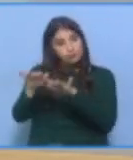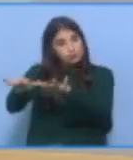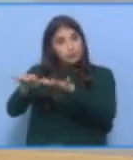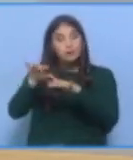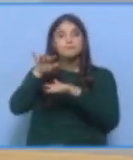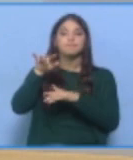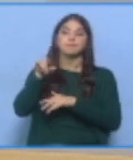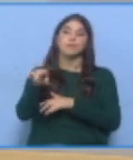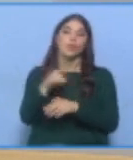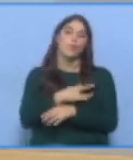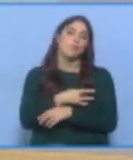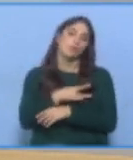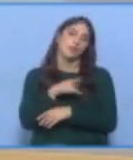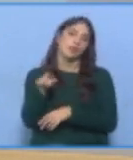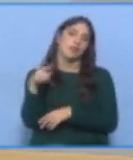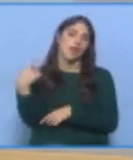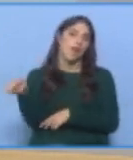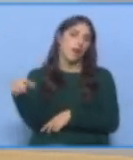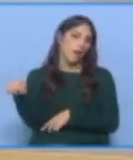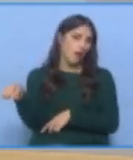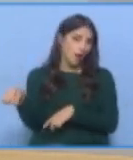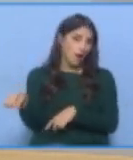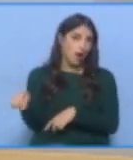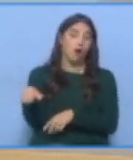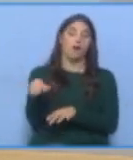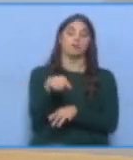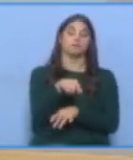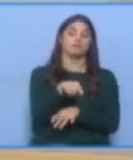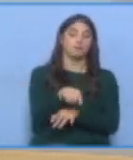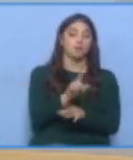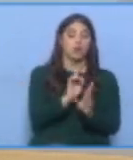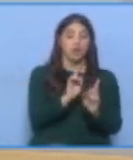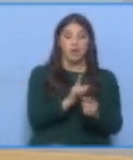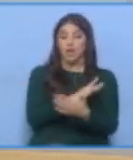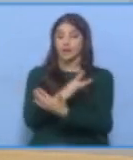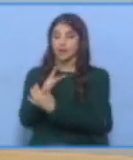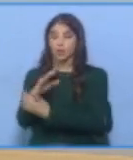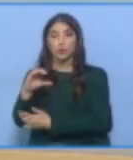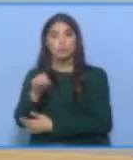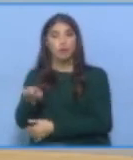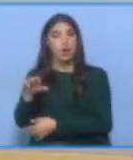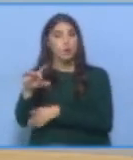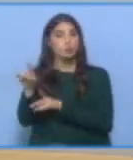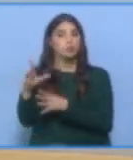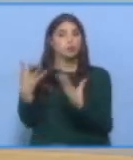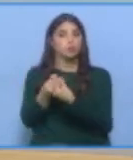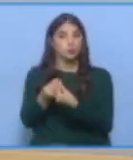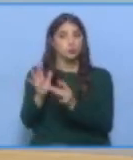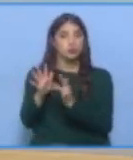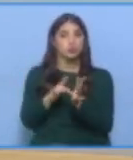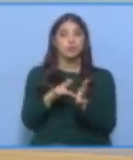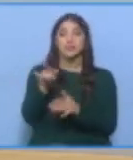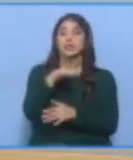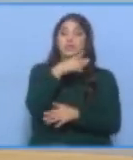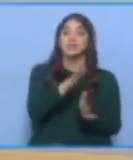esta devoção e o grande amor que ele tinha entre adoração e comunhão nesta intimidade com Jesus. Ele que dizia, a Eucaristia é a minha autoestrada para o